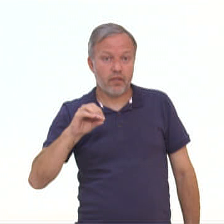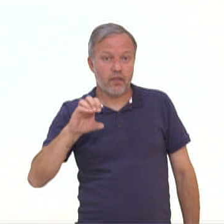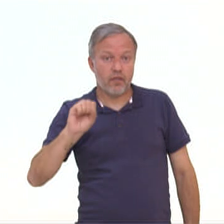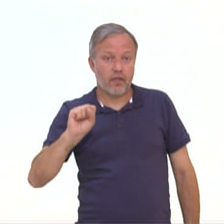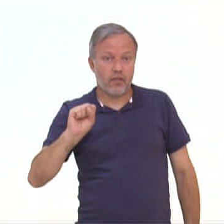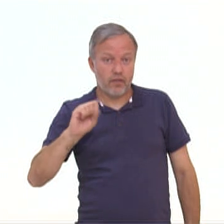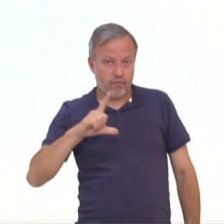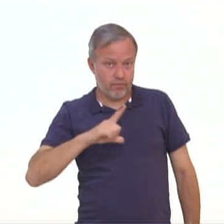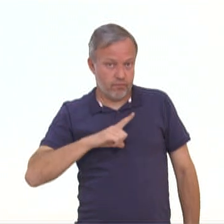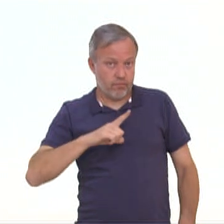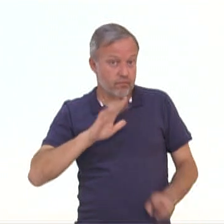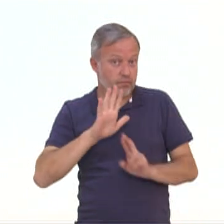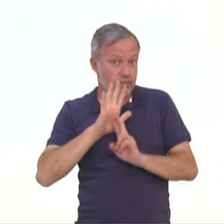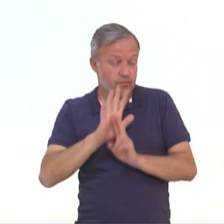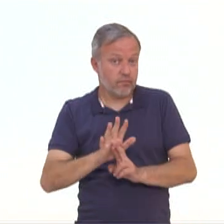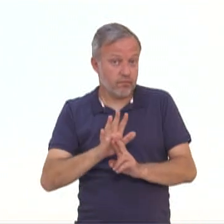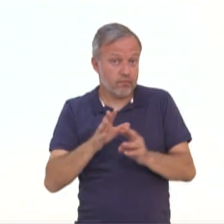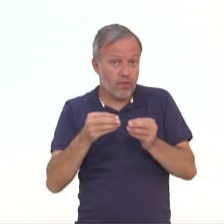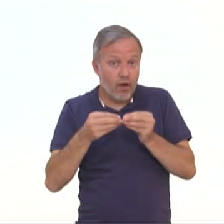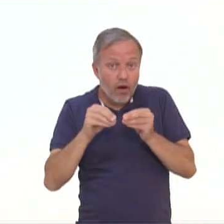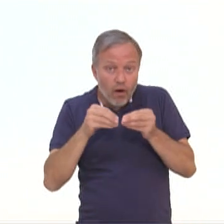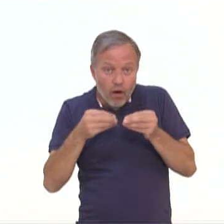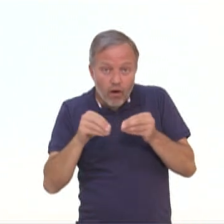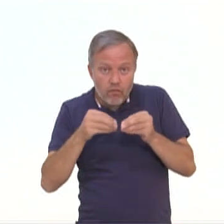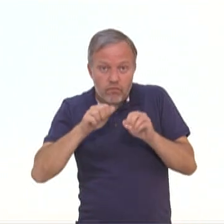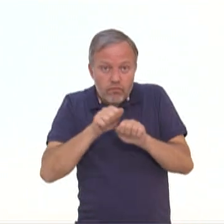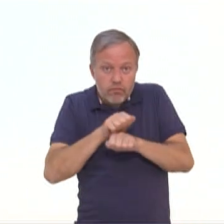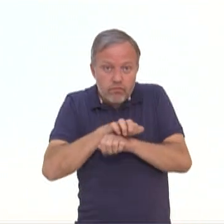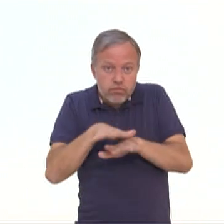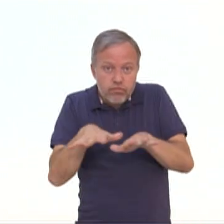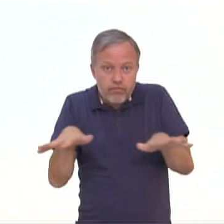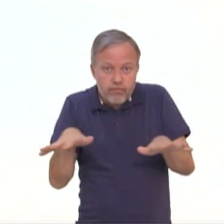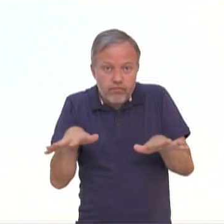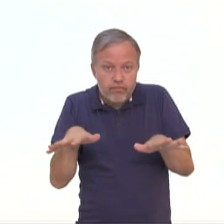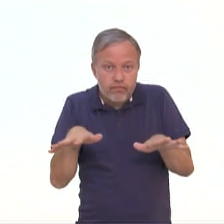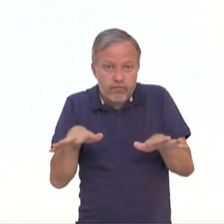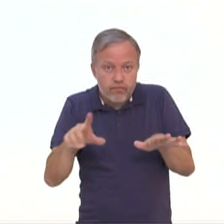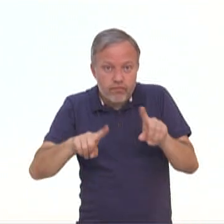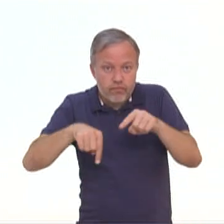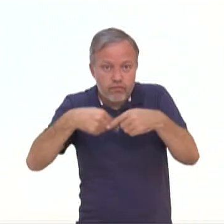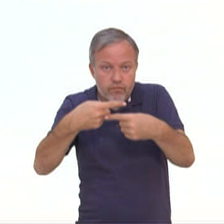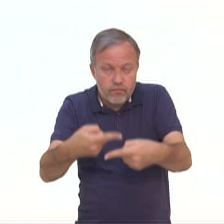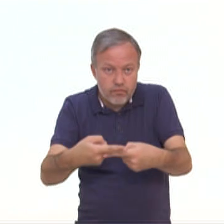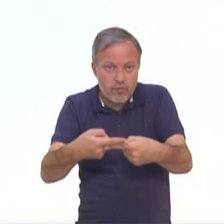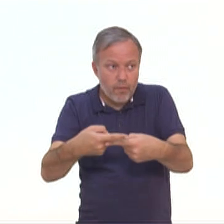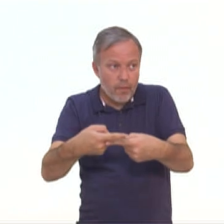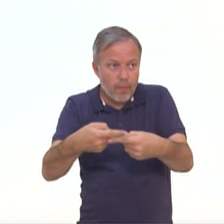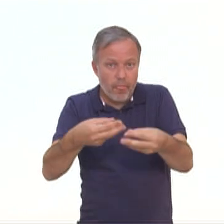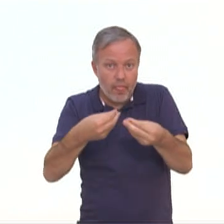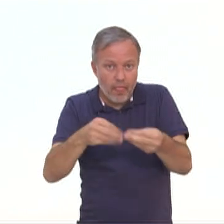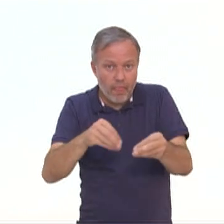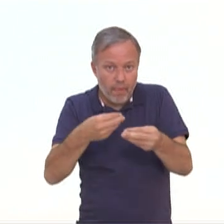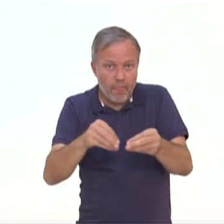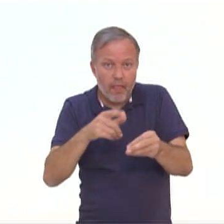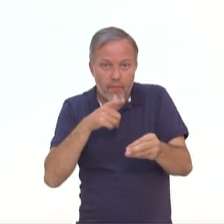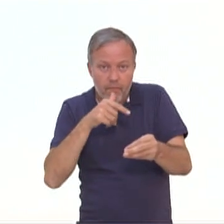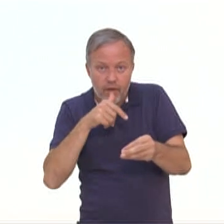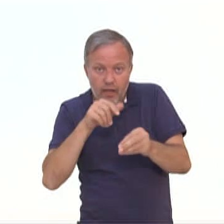representantes capazes de síntese de compostos orgânicos a partir da fotólise da molécula de